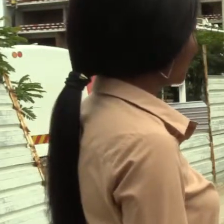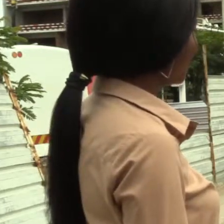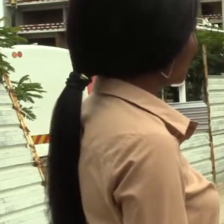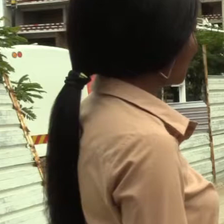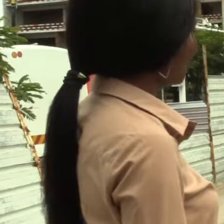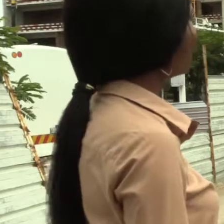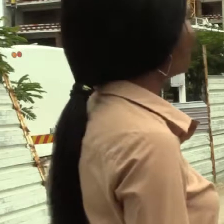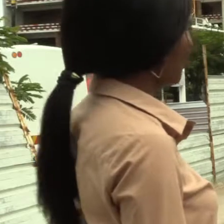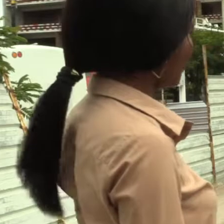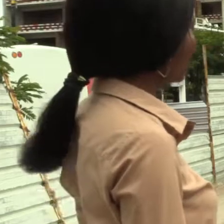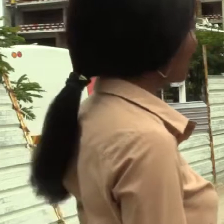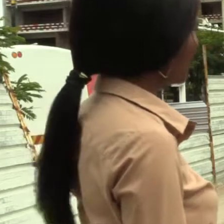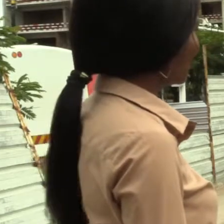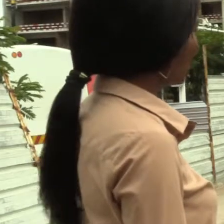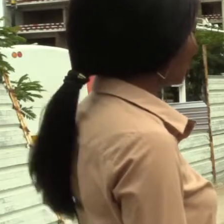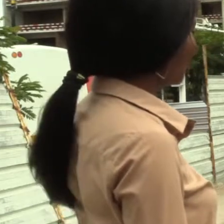Barbo